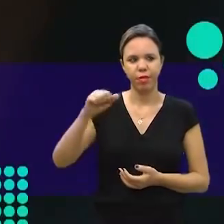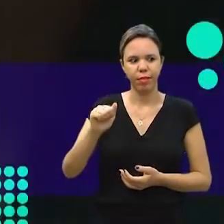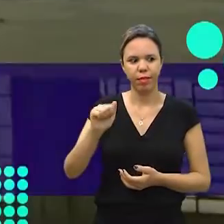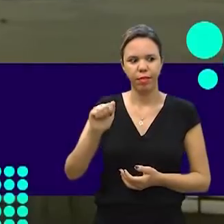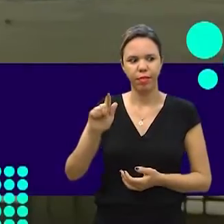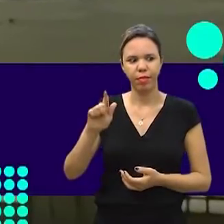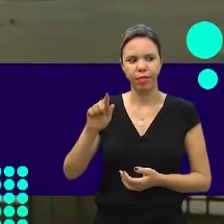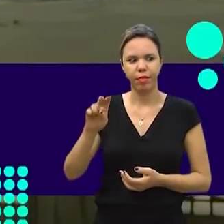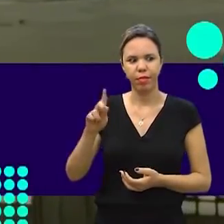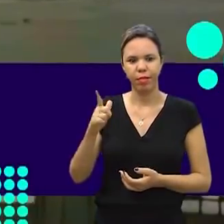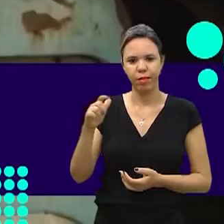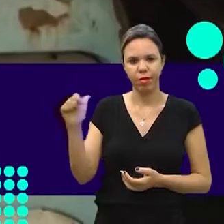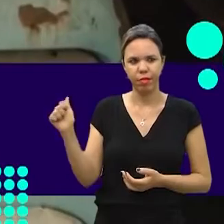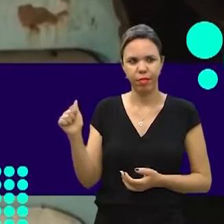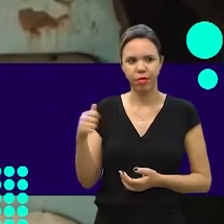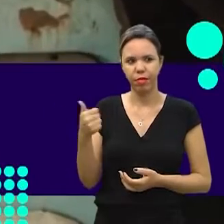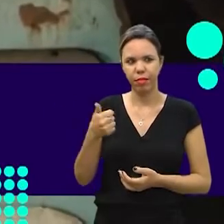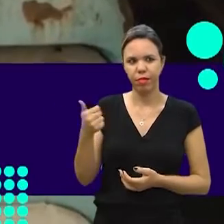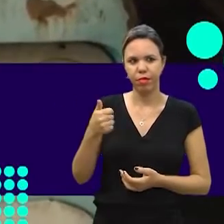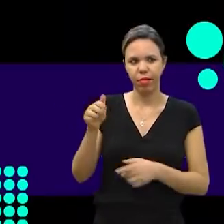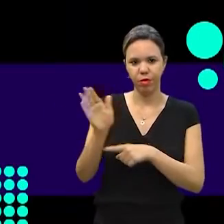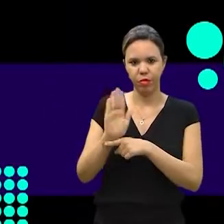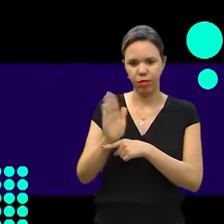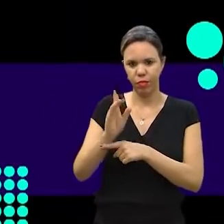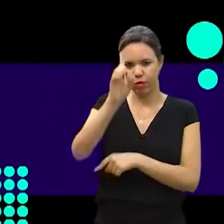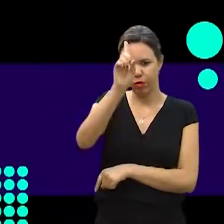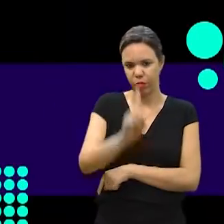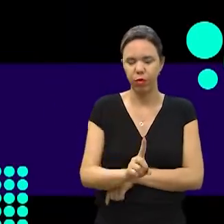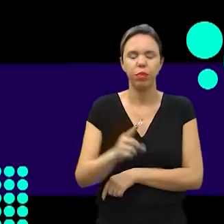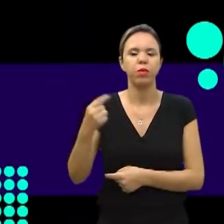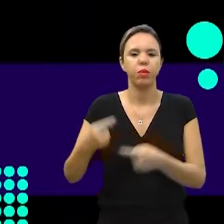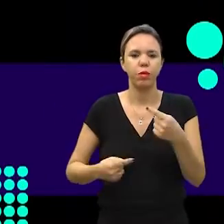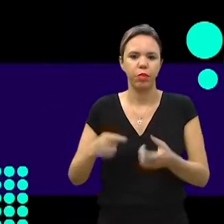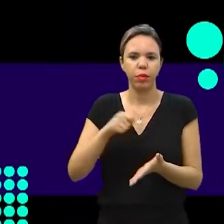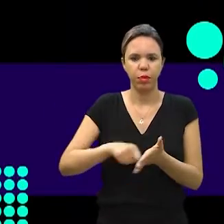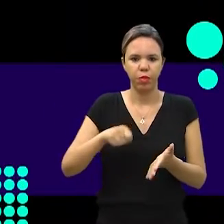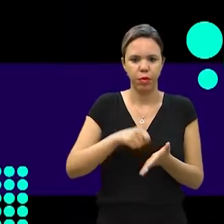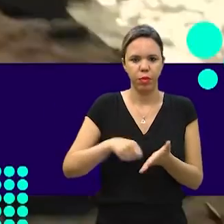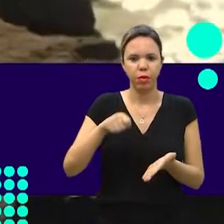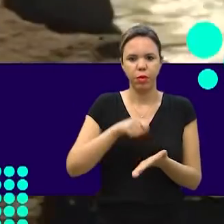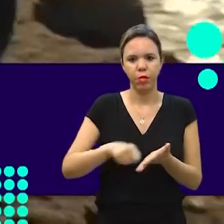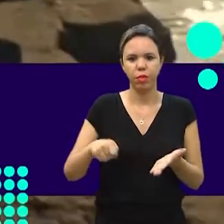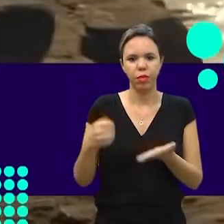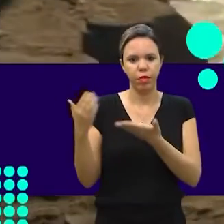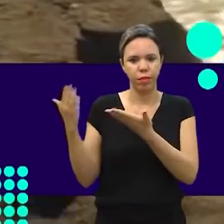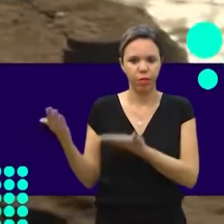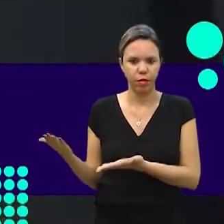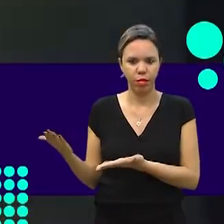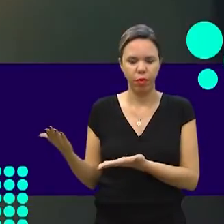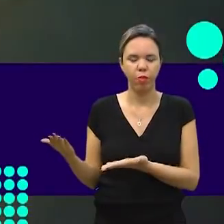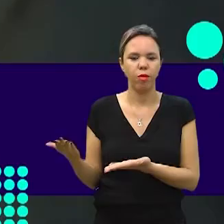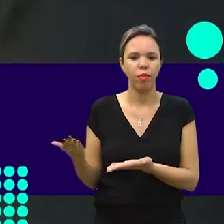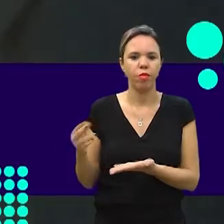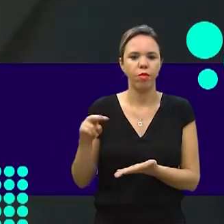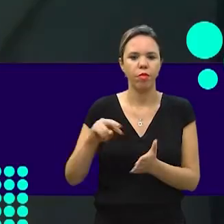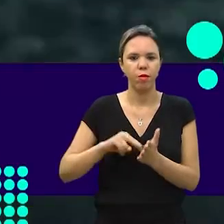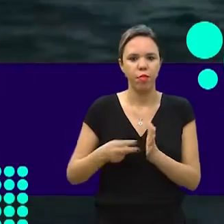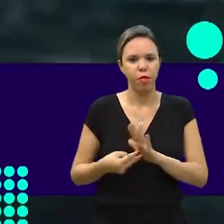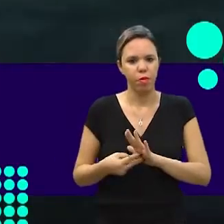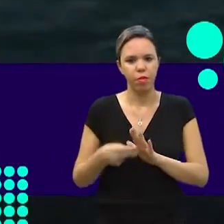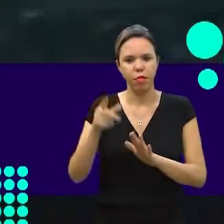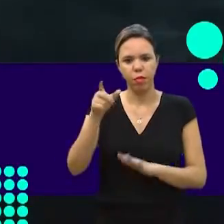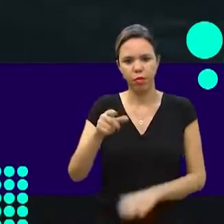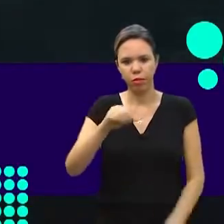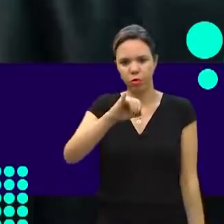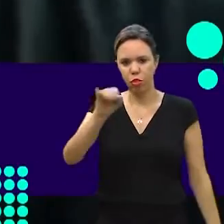Marighella é o primeiro filme do ator Wagner Moura na direção. Político e escritor, Carlos Marighella é interpretado por